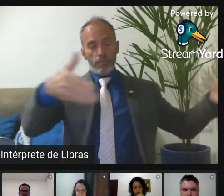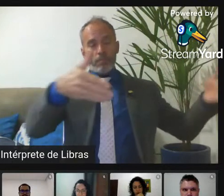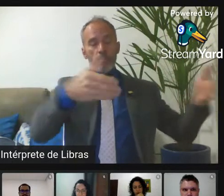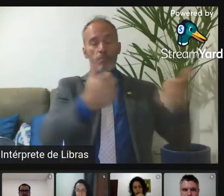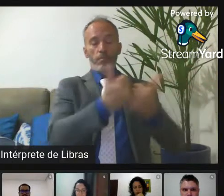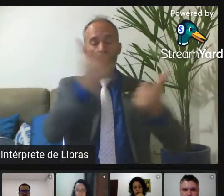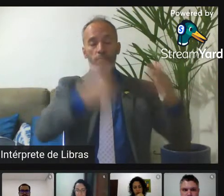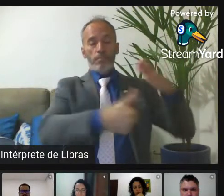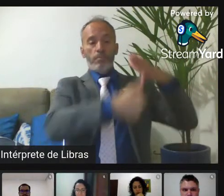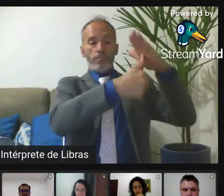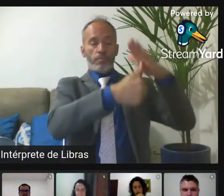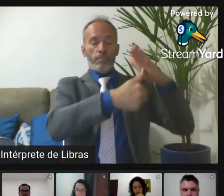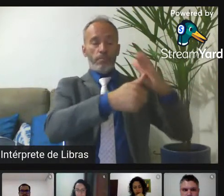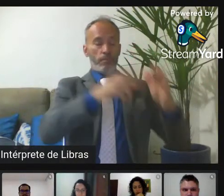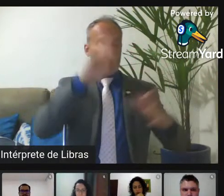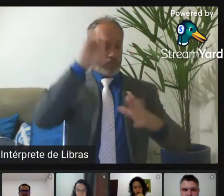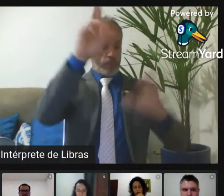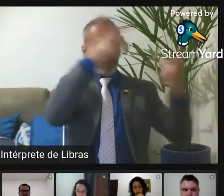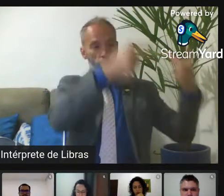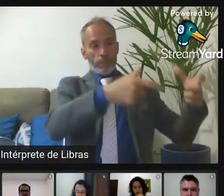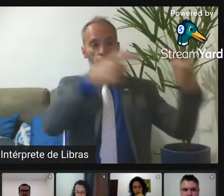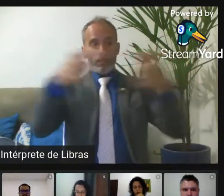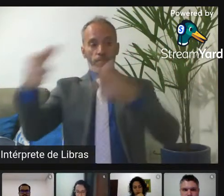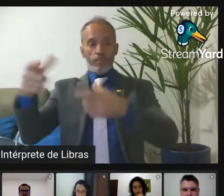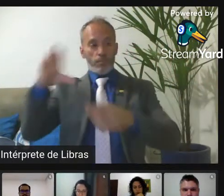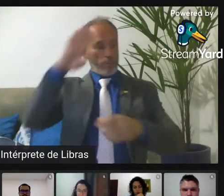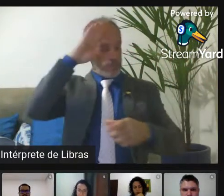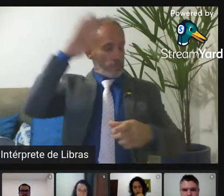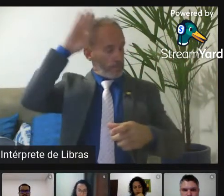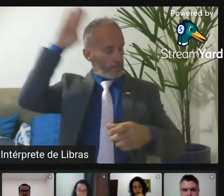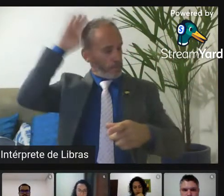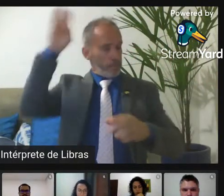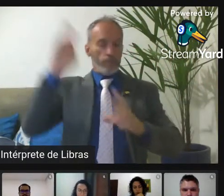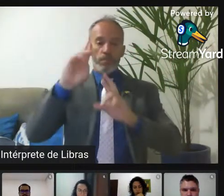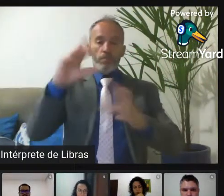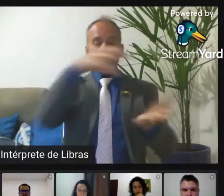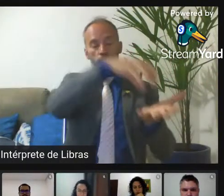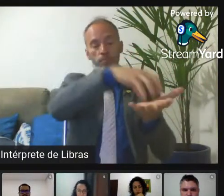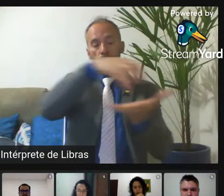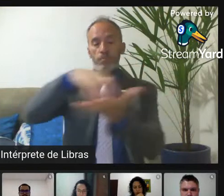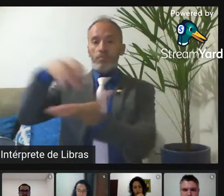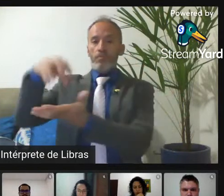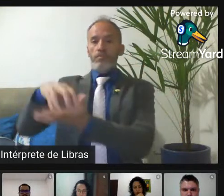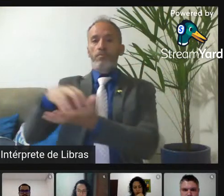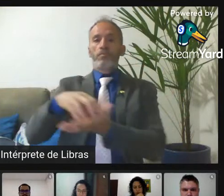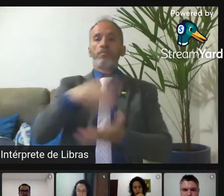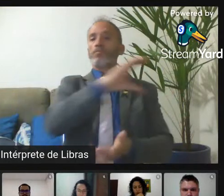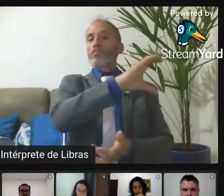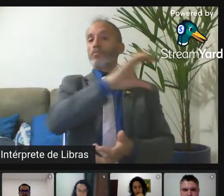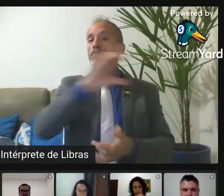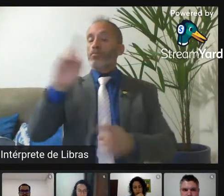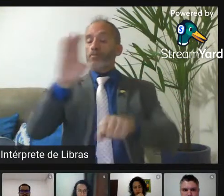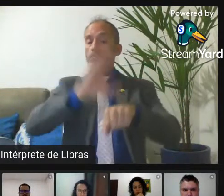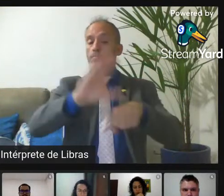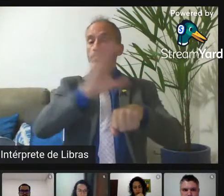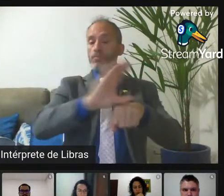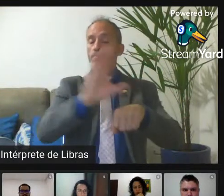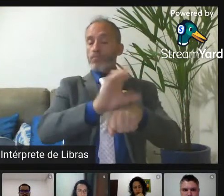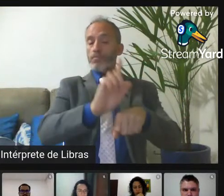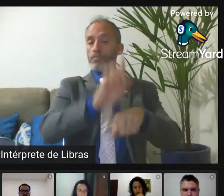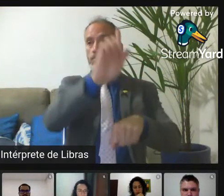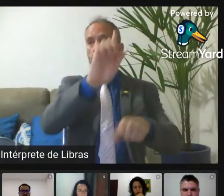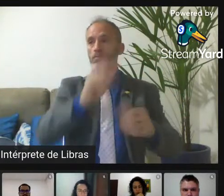pró-reitores, diretores de unidades acadêmicas, chefes de departamentos e coordenadores de curso de